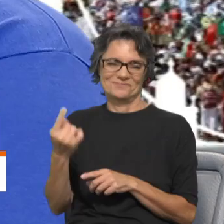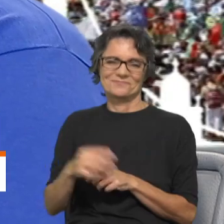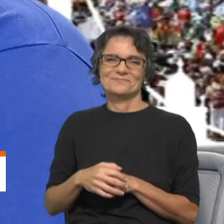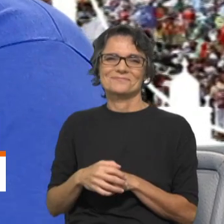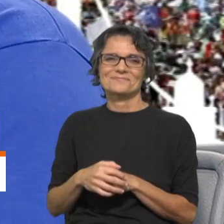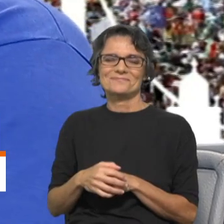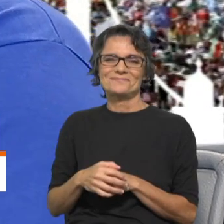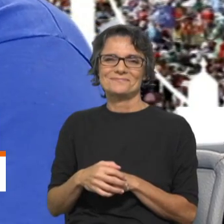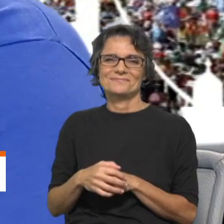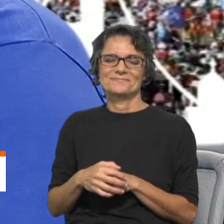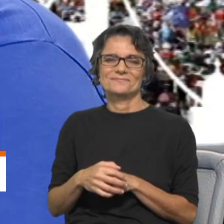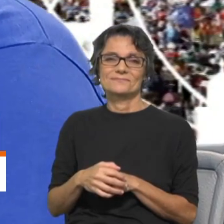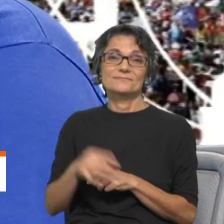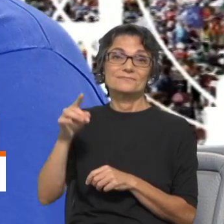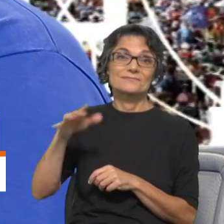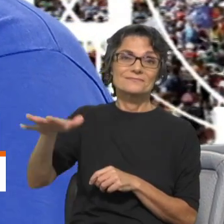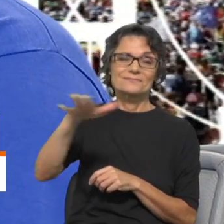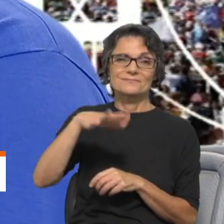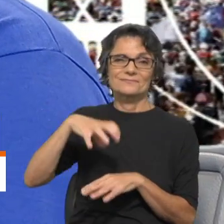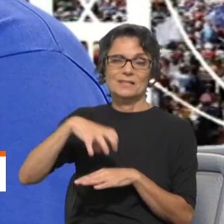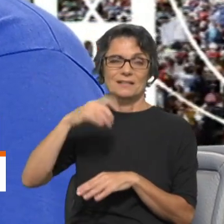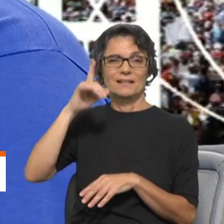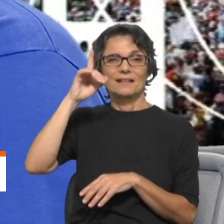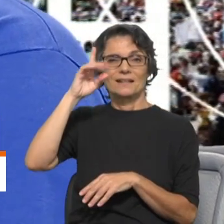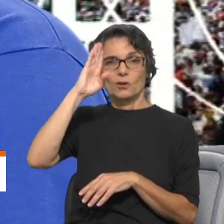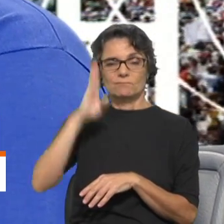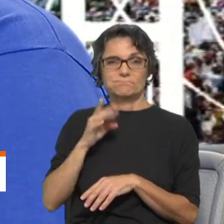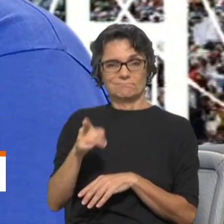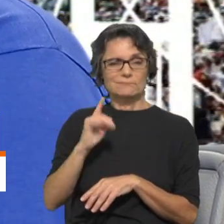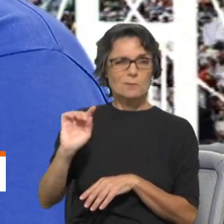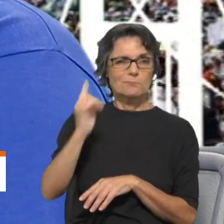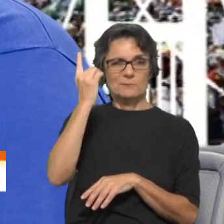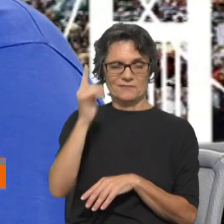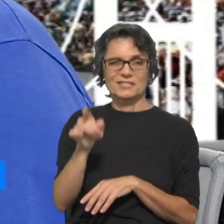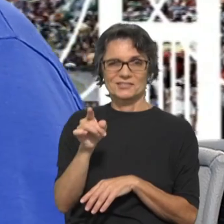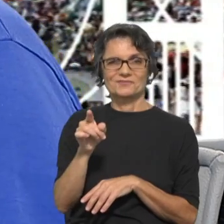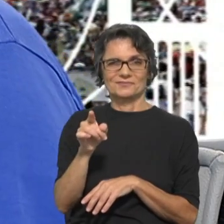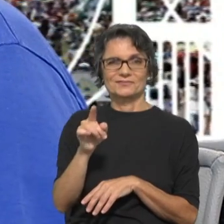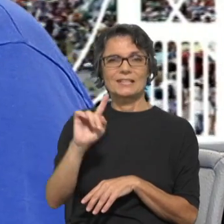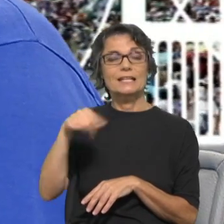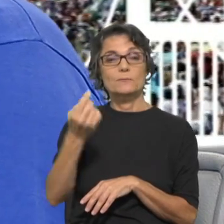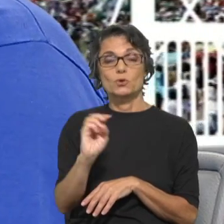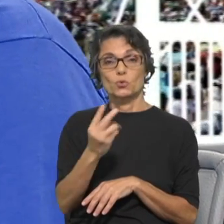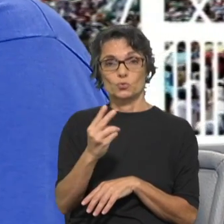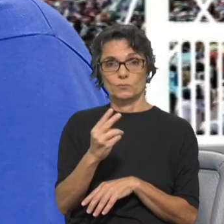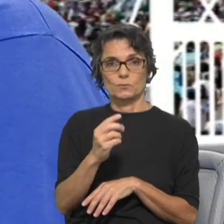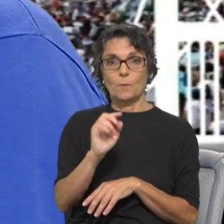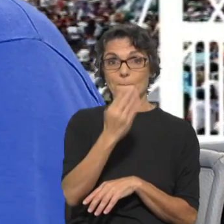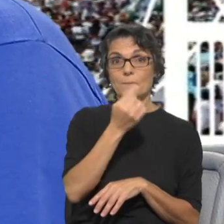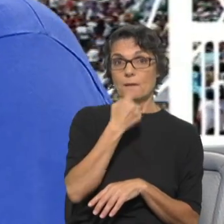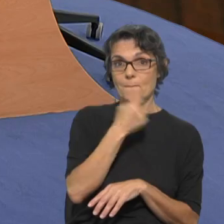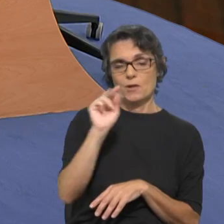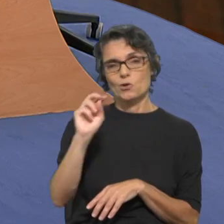E, portanto, lá no quartel de Castelo Branco, faz o primeiro convívio em maio, faz o segundo em outubro. Depois o